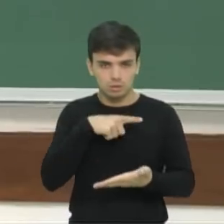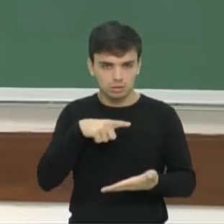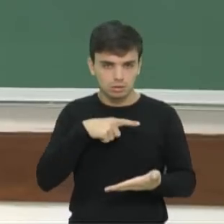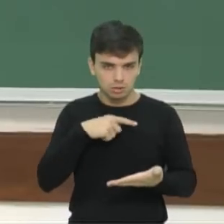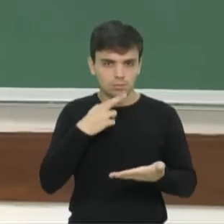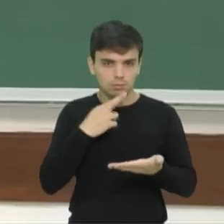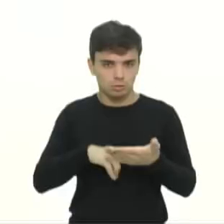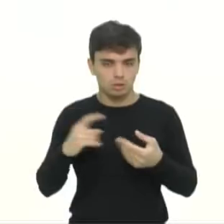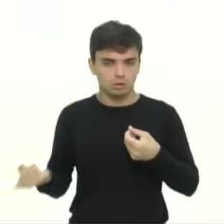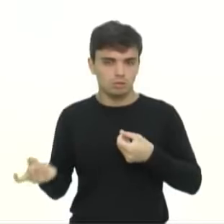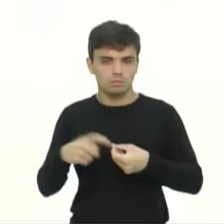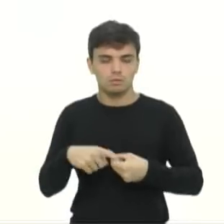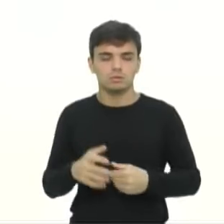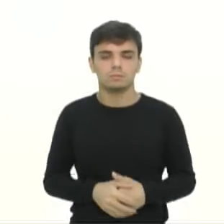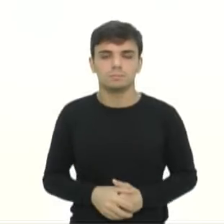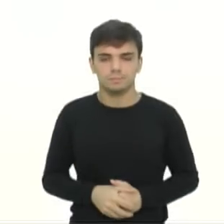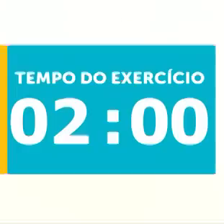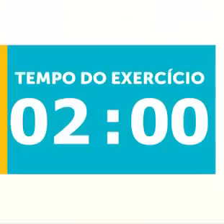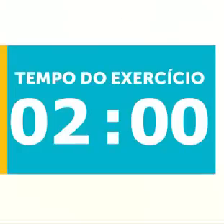já voltamos.